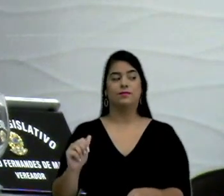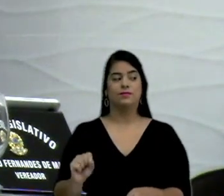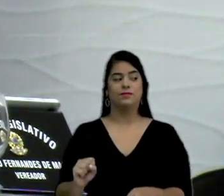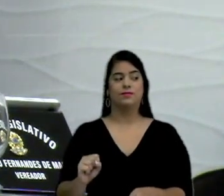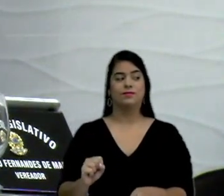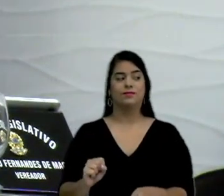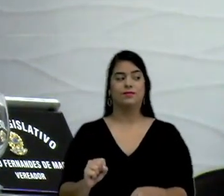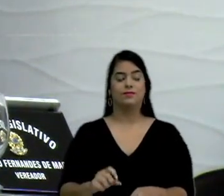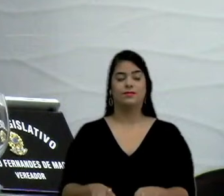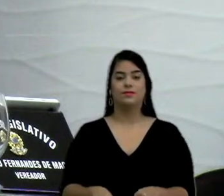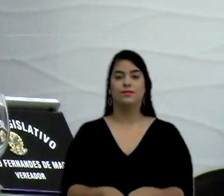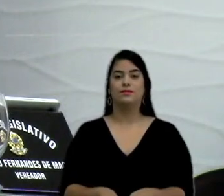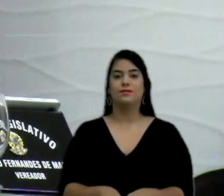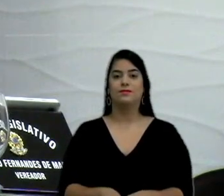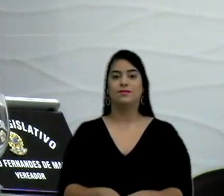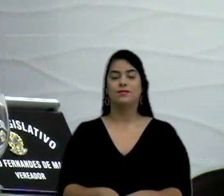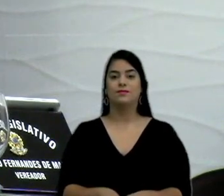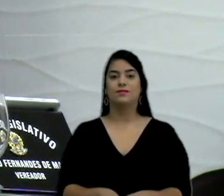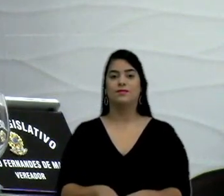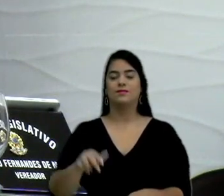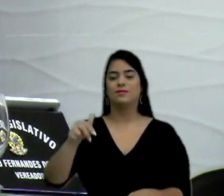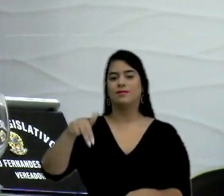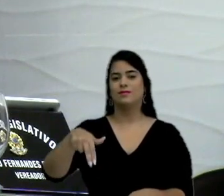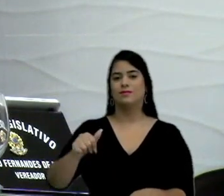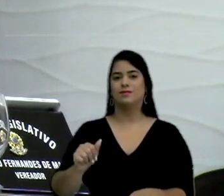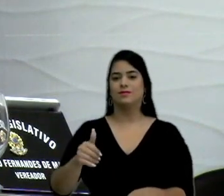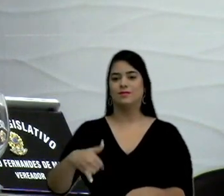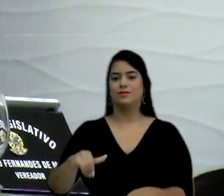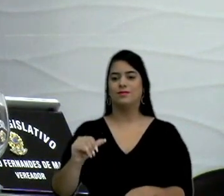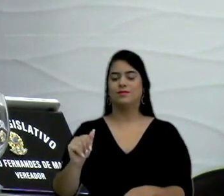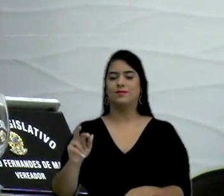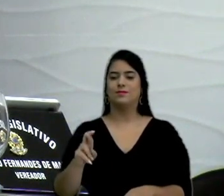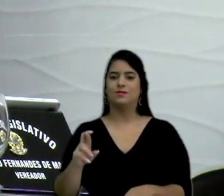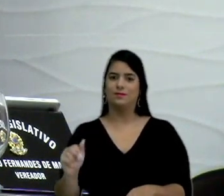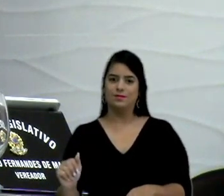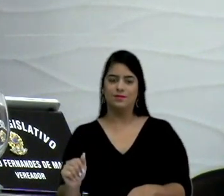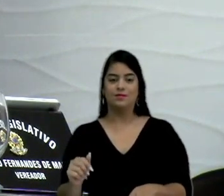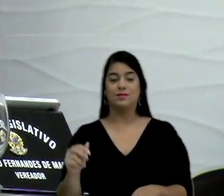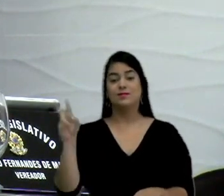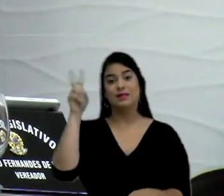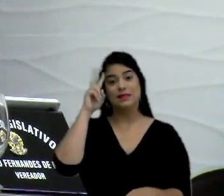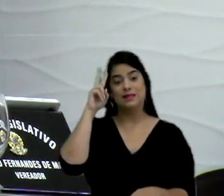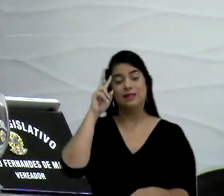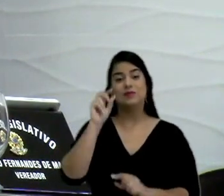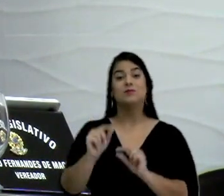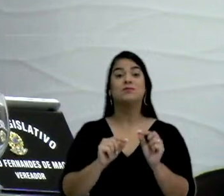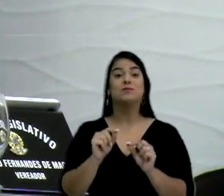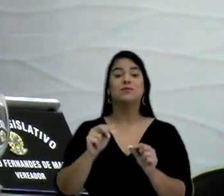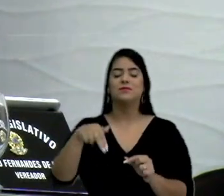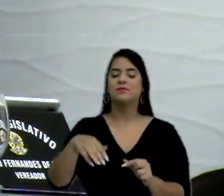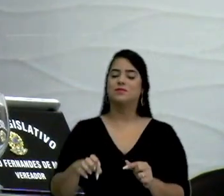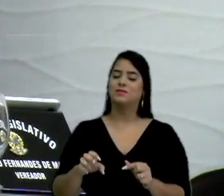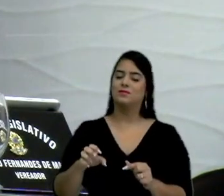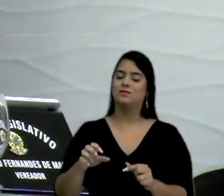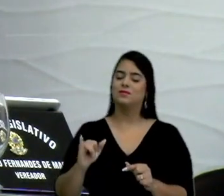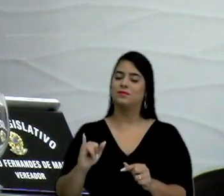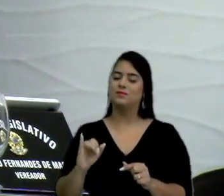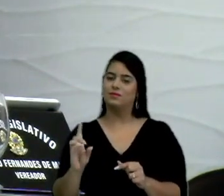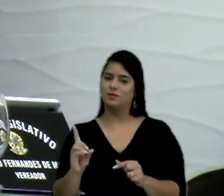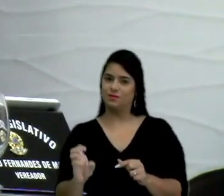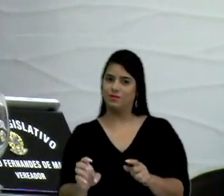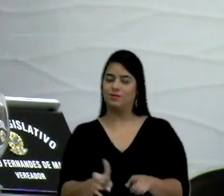sobrinho e Naiara Lira e na segunda-feira Neide nascimento e a